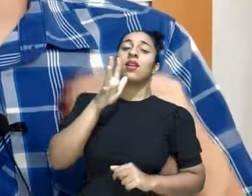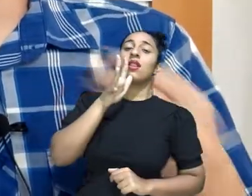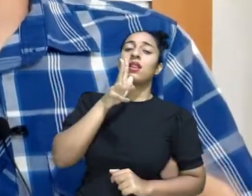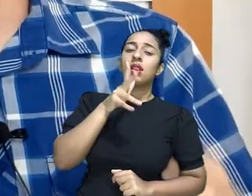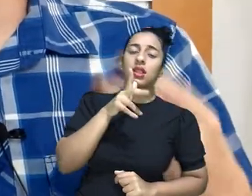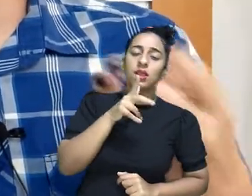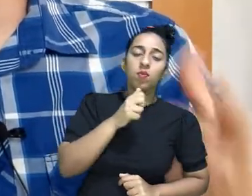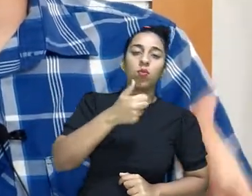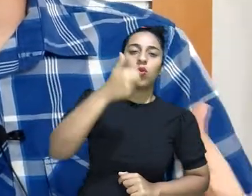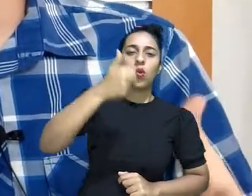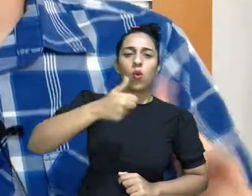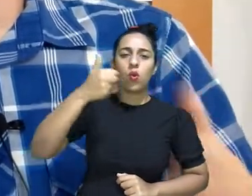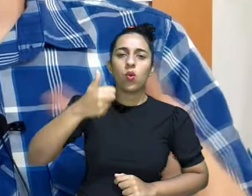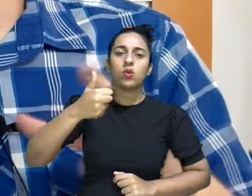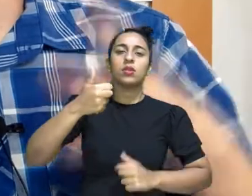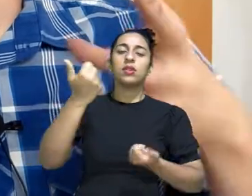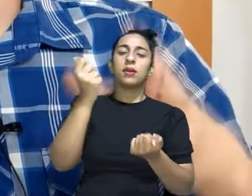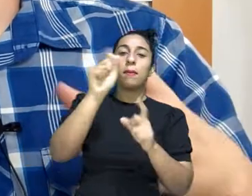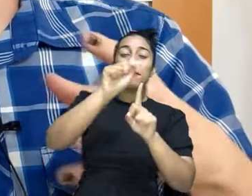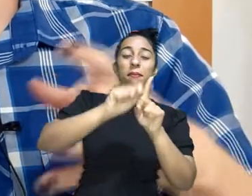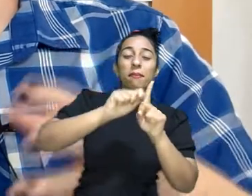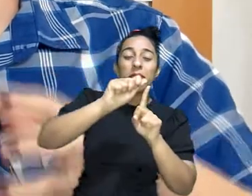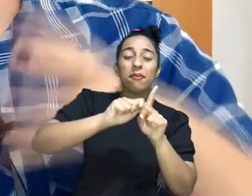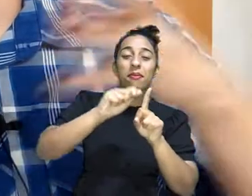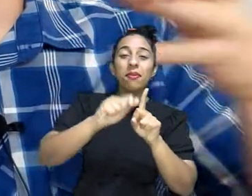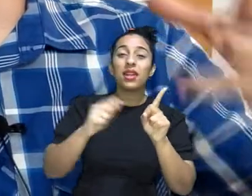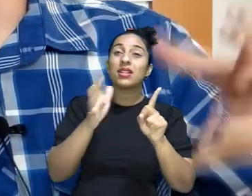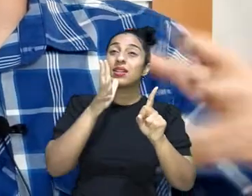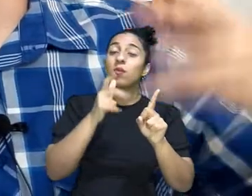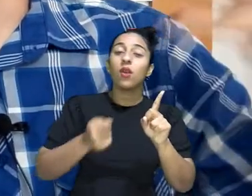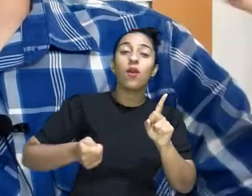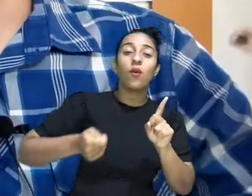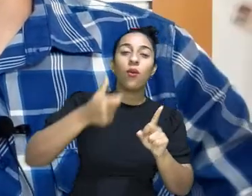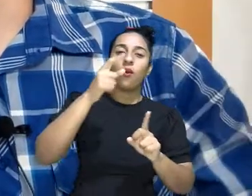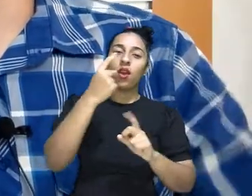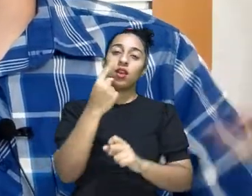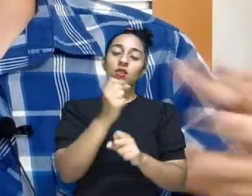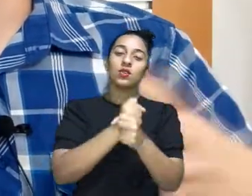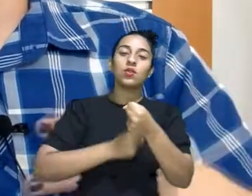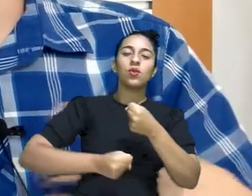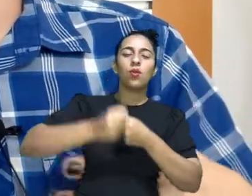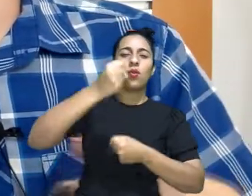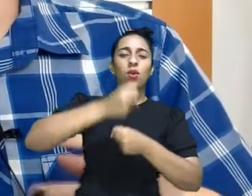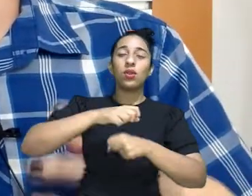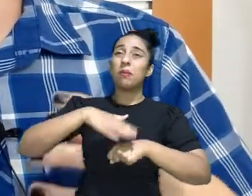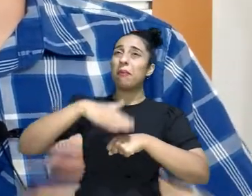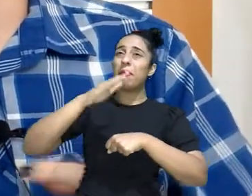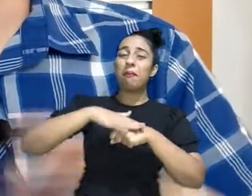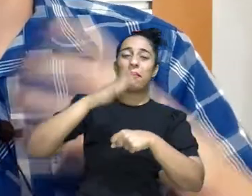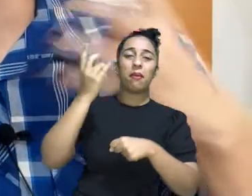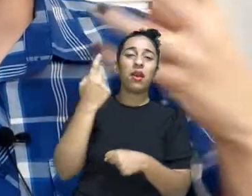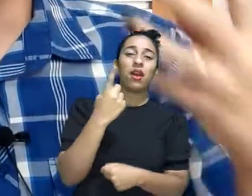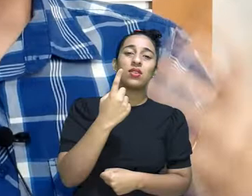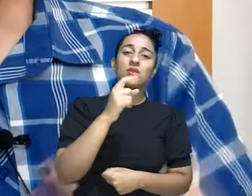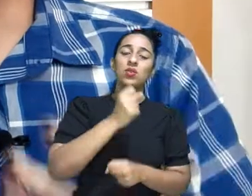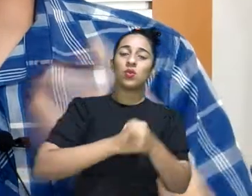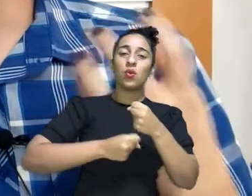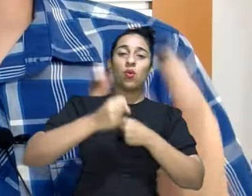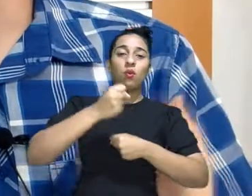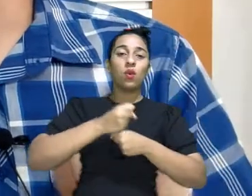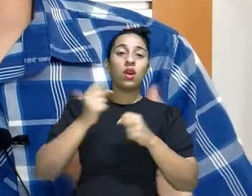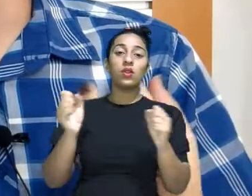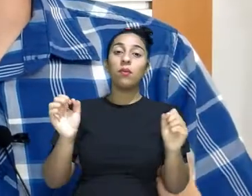lento Demorou 11 meses Eu peguei uma Independência que demora quase um ano e mais de um ano em outras localidades